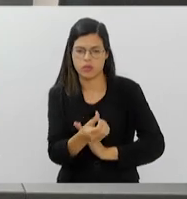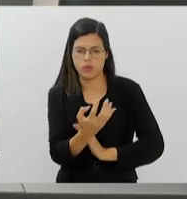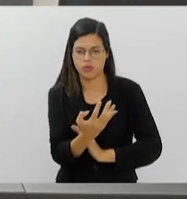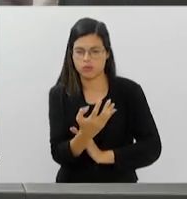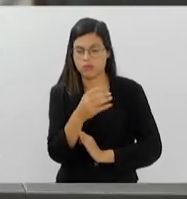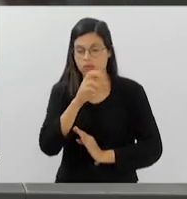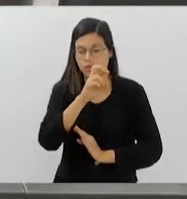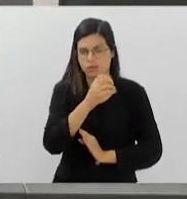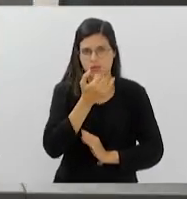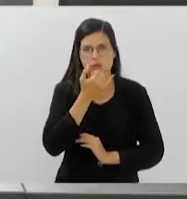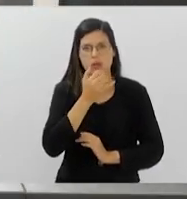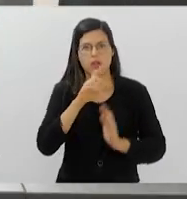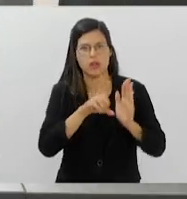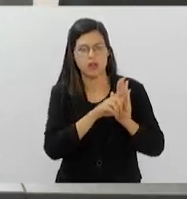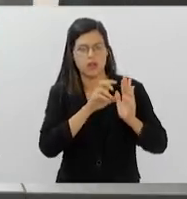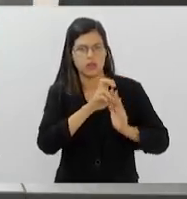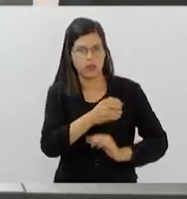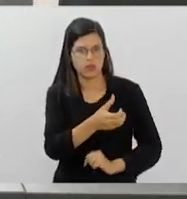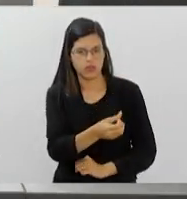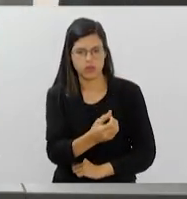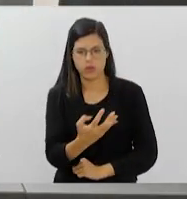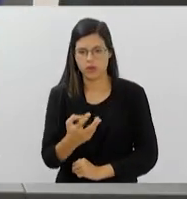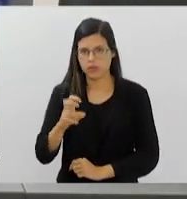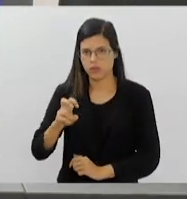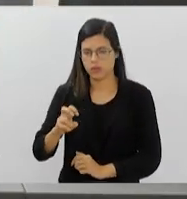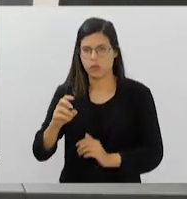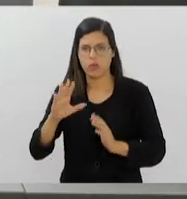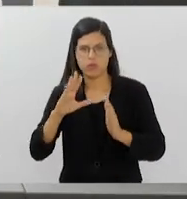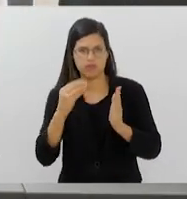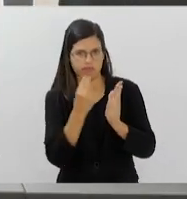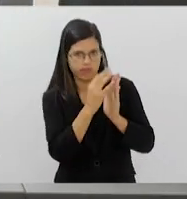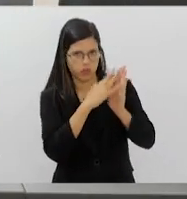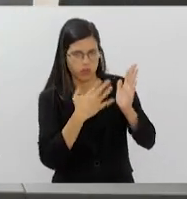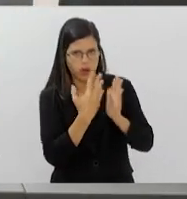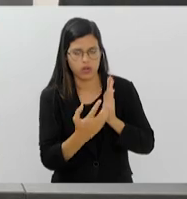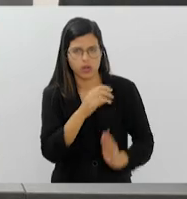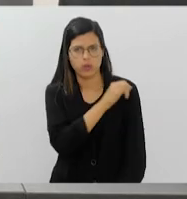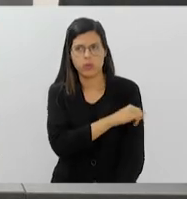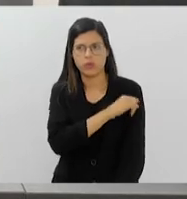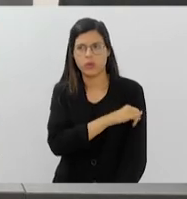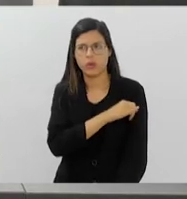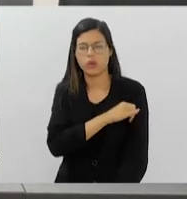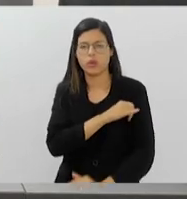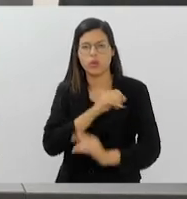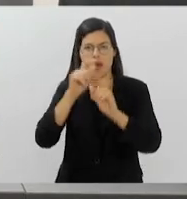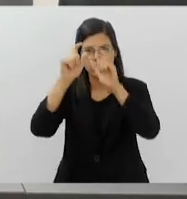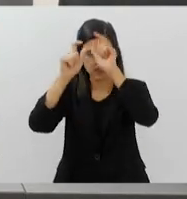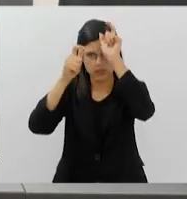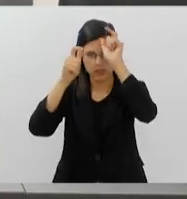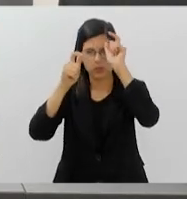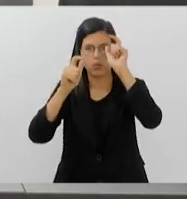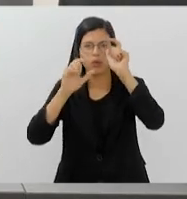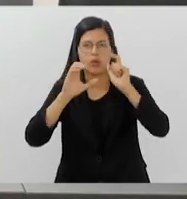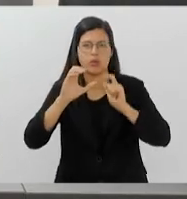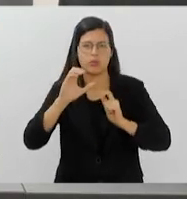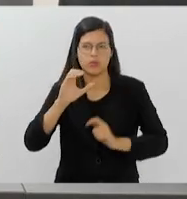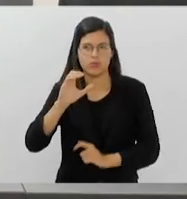2010, para incluir no calendário do Estado do Rio de Janeiro o Dia Estadual da Conscientização da Síndrome da Duplicação do Cromossomo 17,